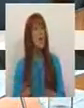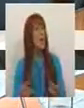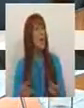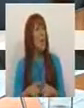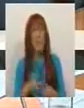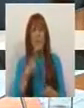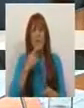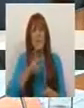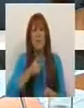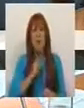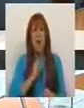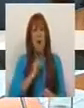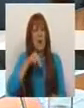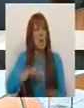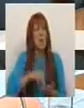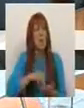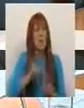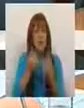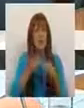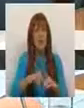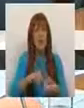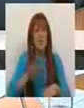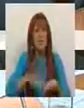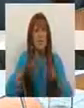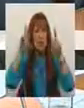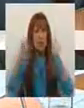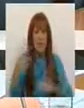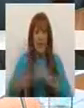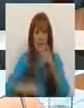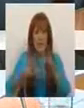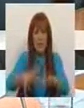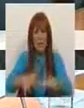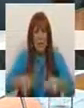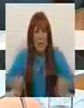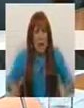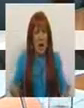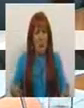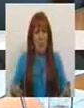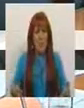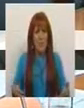de nem dizer qual era a nossa posição no plenário sobre o tema da apreciação parlamentar.